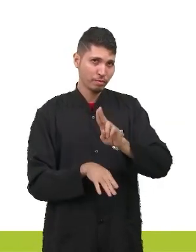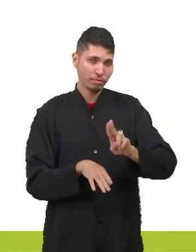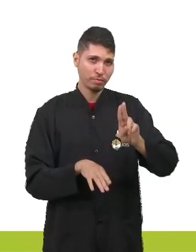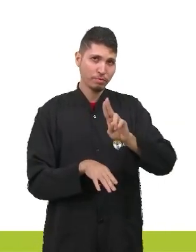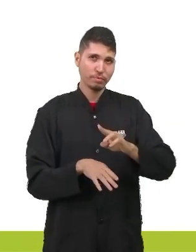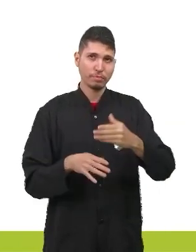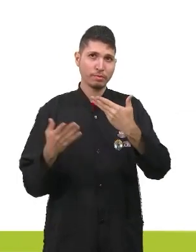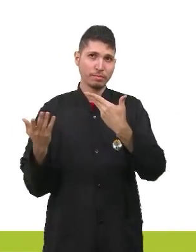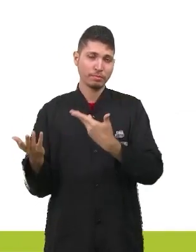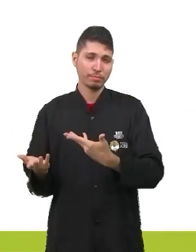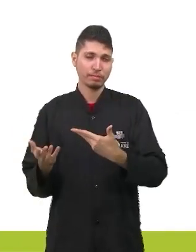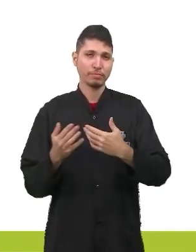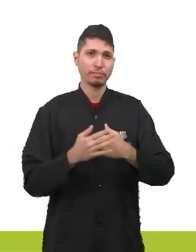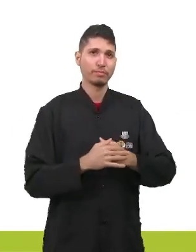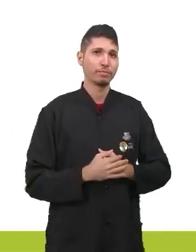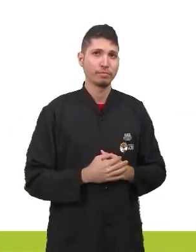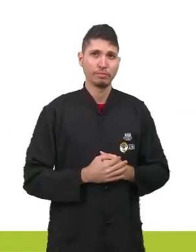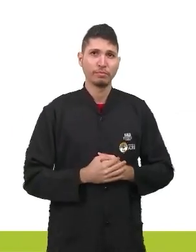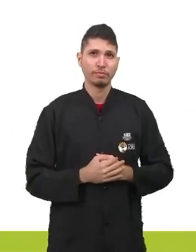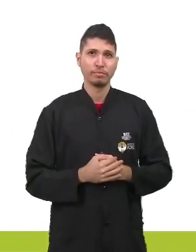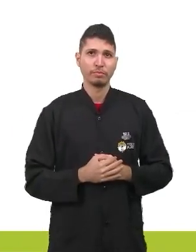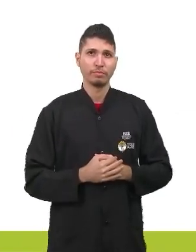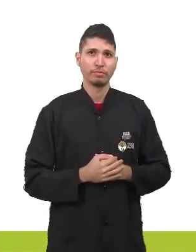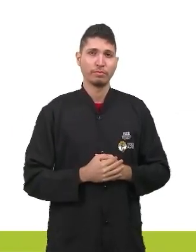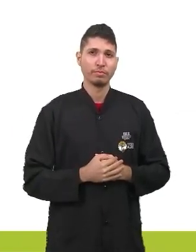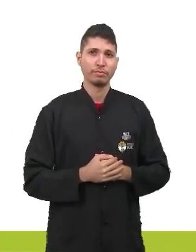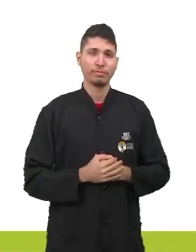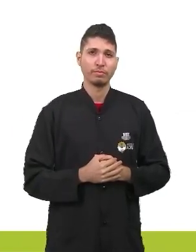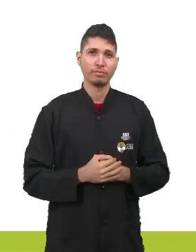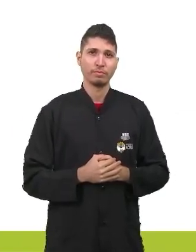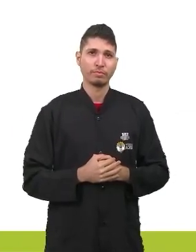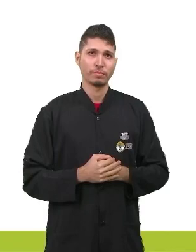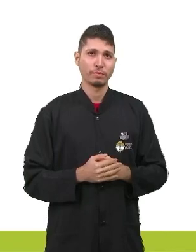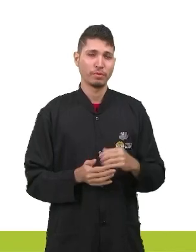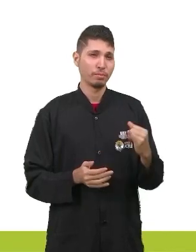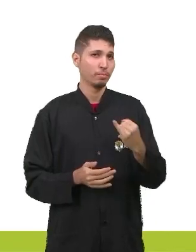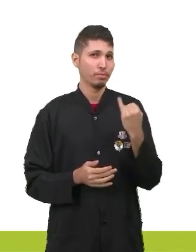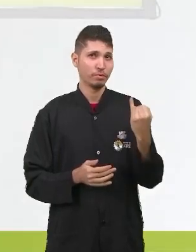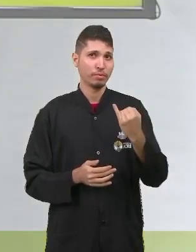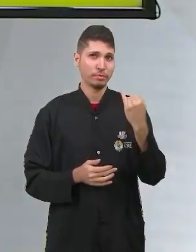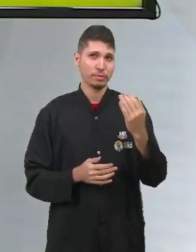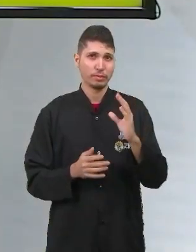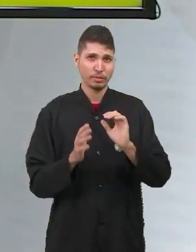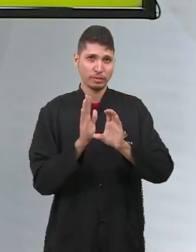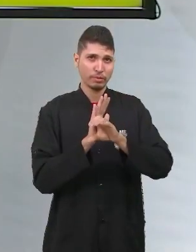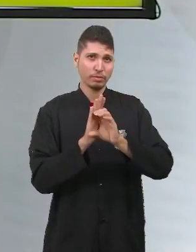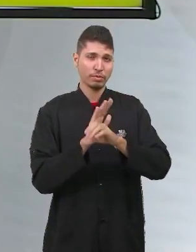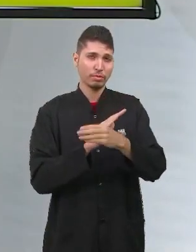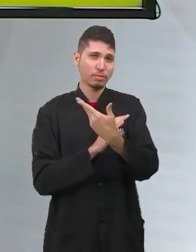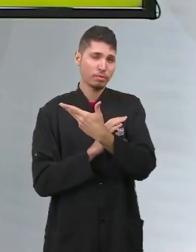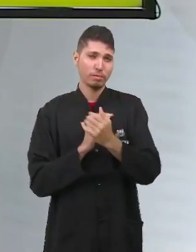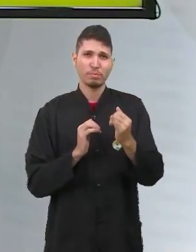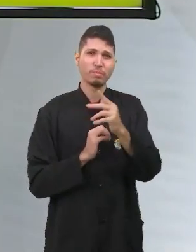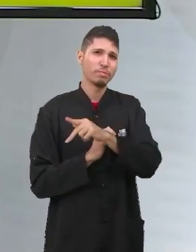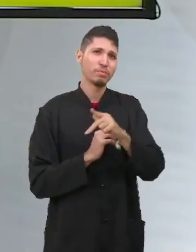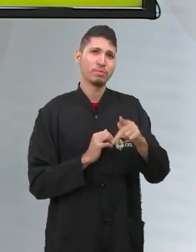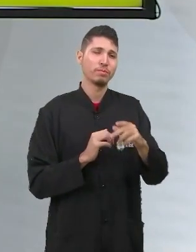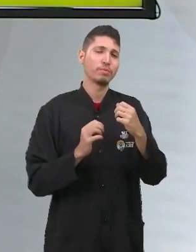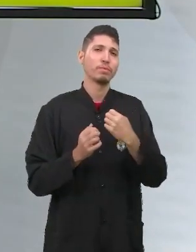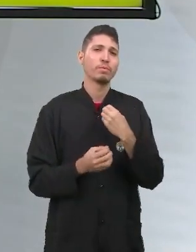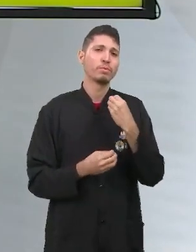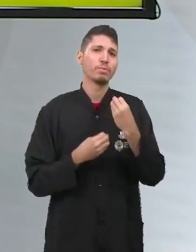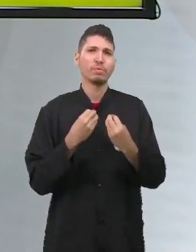quadrado menos 4ac, tá bom? Aqui um conceito, e é importante a gente entender esses conceitos, tá bom? Professor, como é que eu me dou bem em